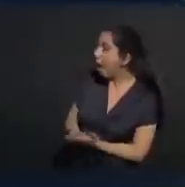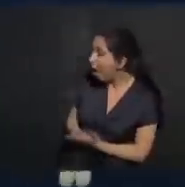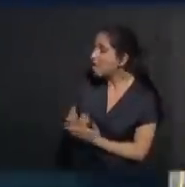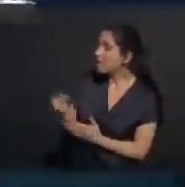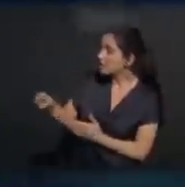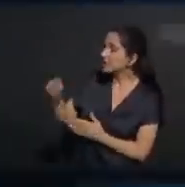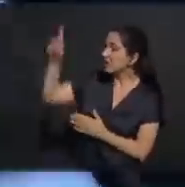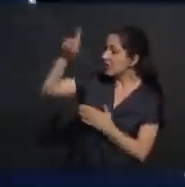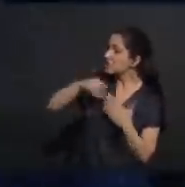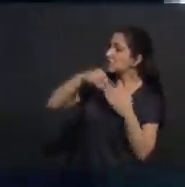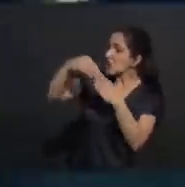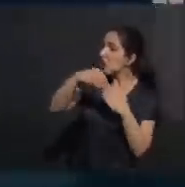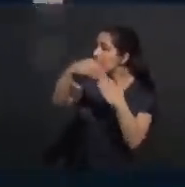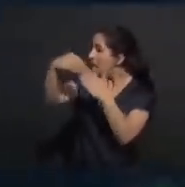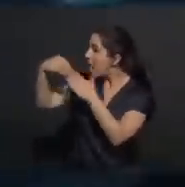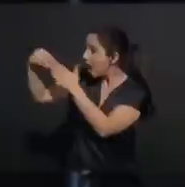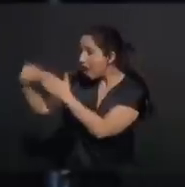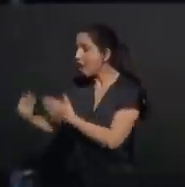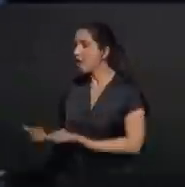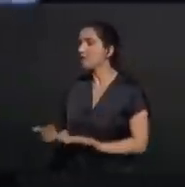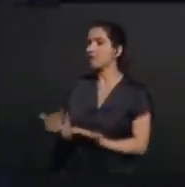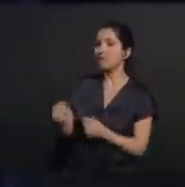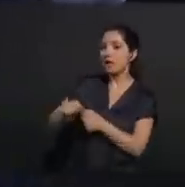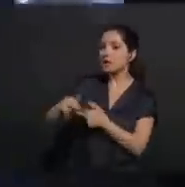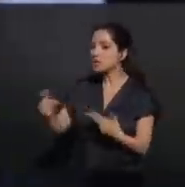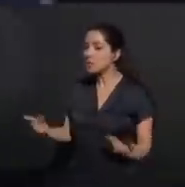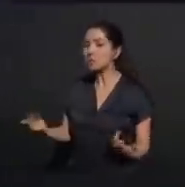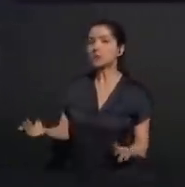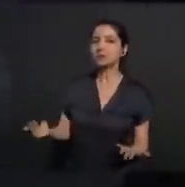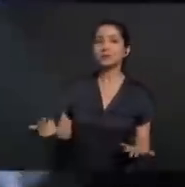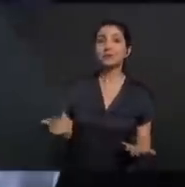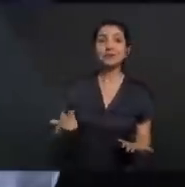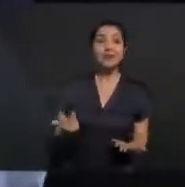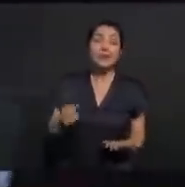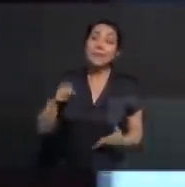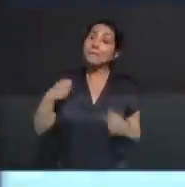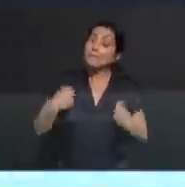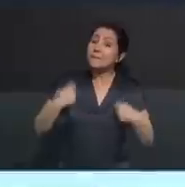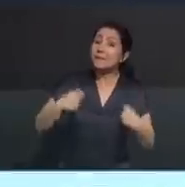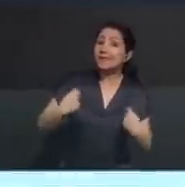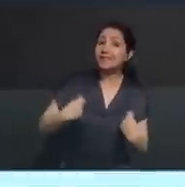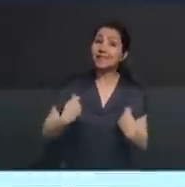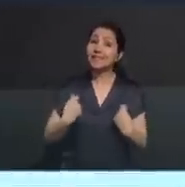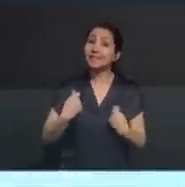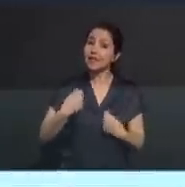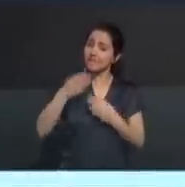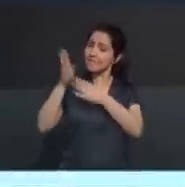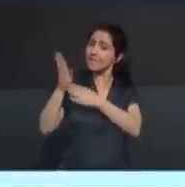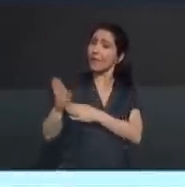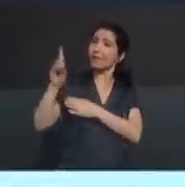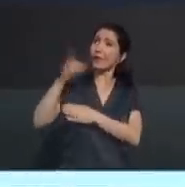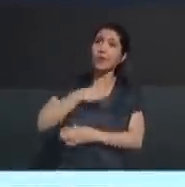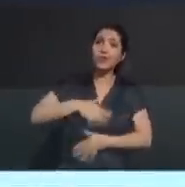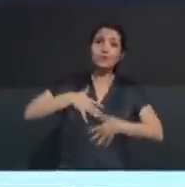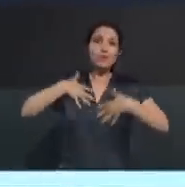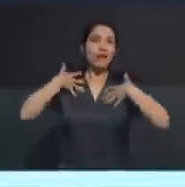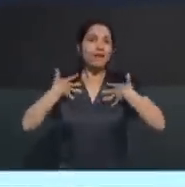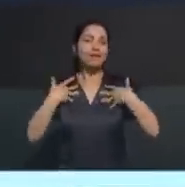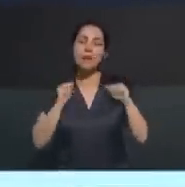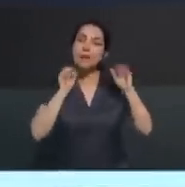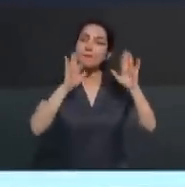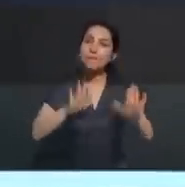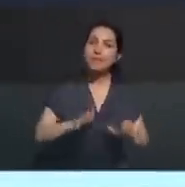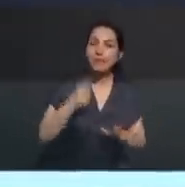lugares? Como é que Deus faz as coisas? Mas quando você é fiel, Ele tem prazer. Olha o que está escrito no Salmo